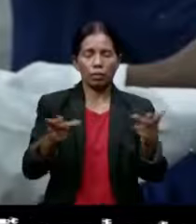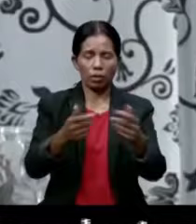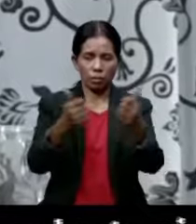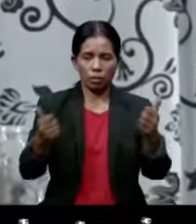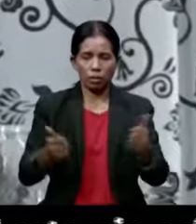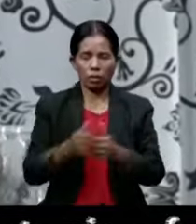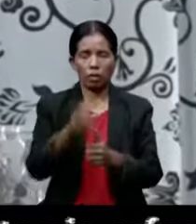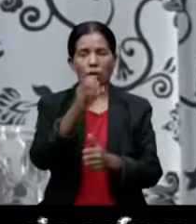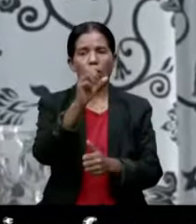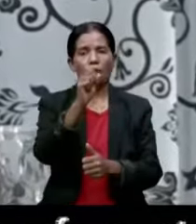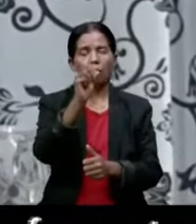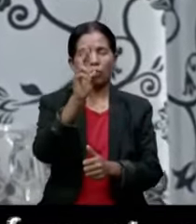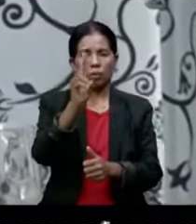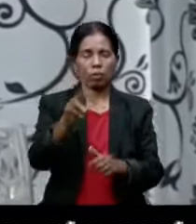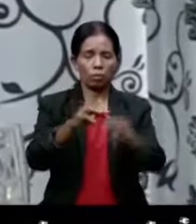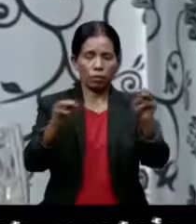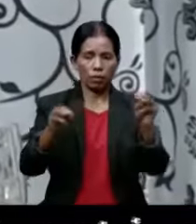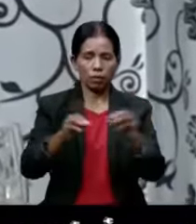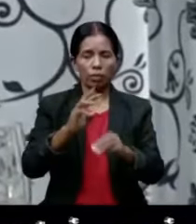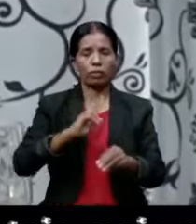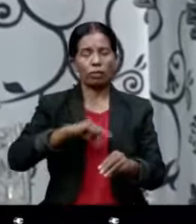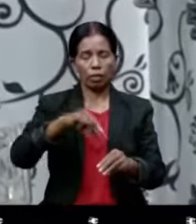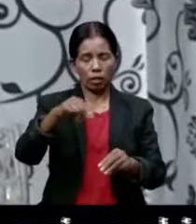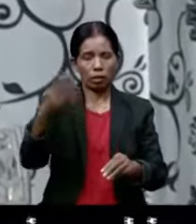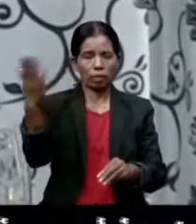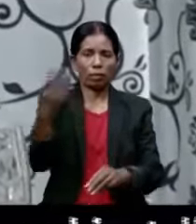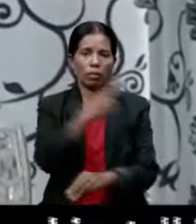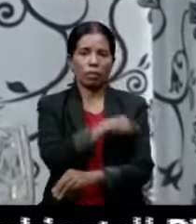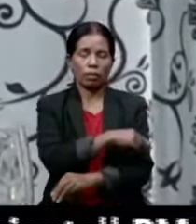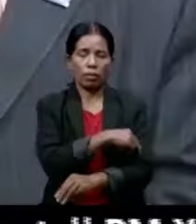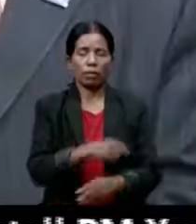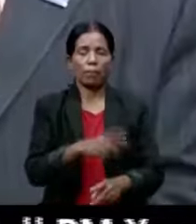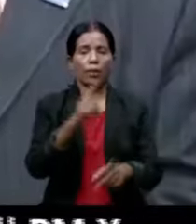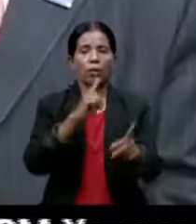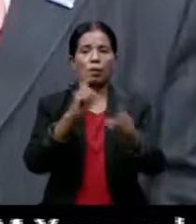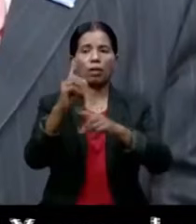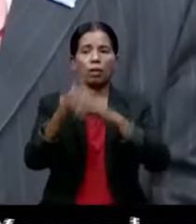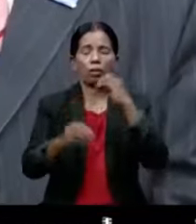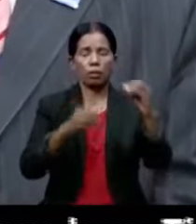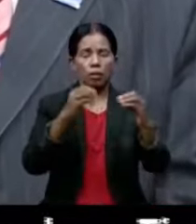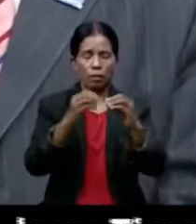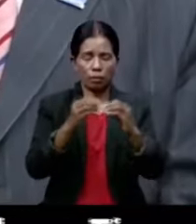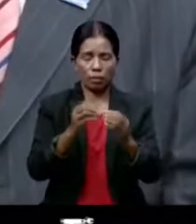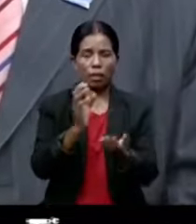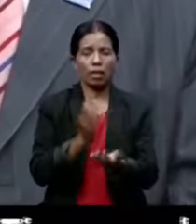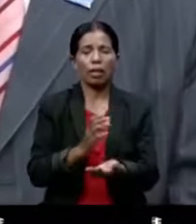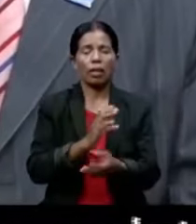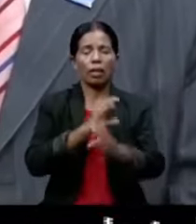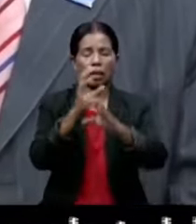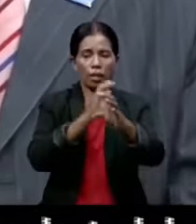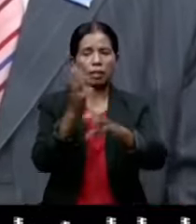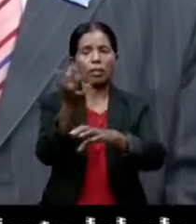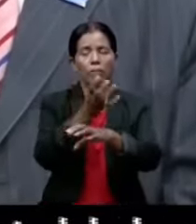administrativo ao seu município Viqueque, para facilitar a saúde. Colhe com a ambulância, e 13 municípios,